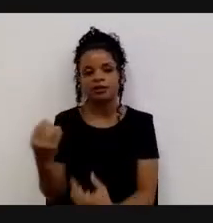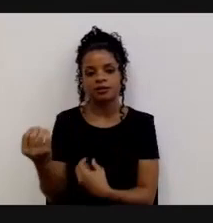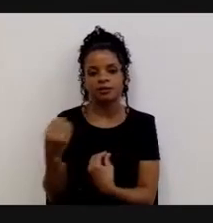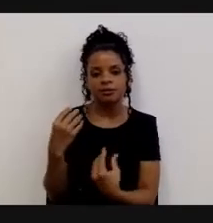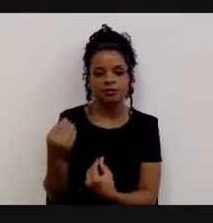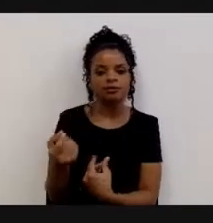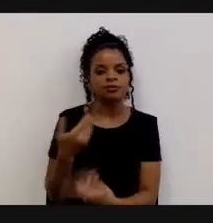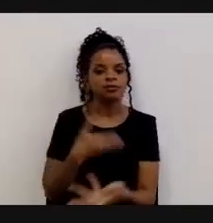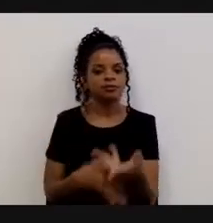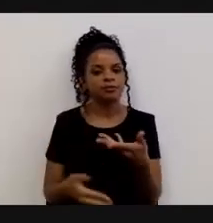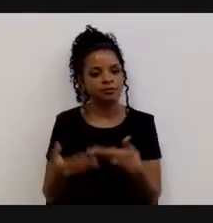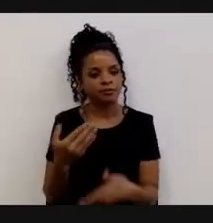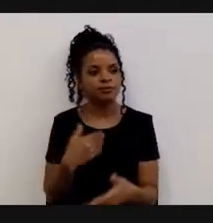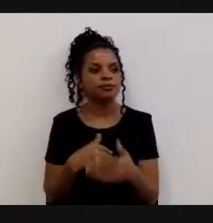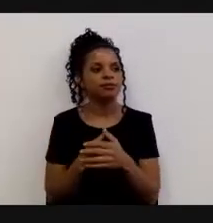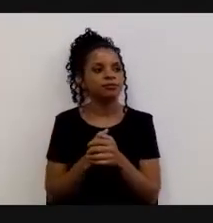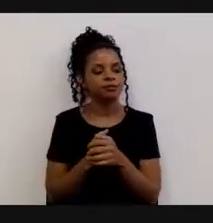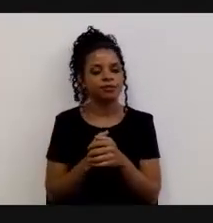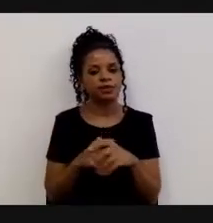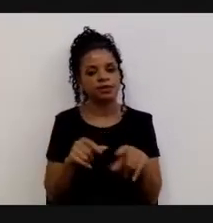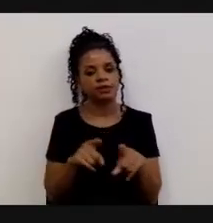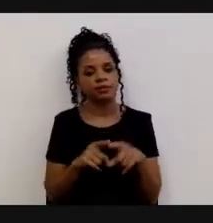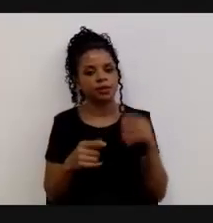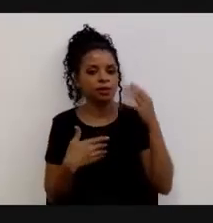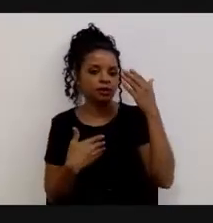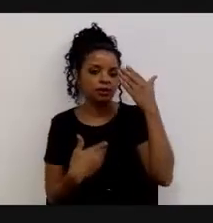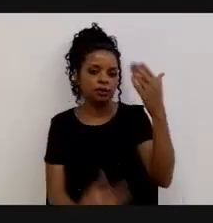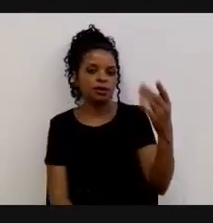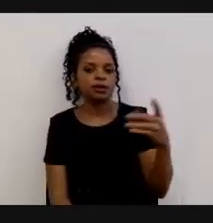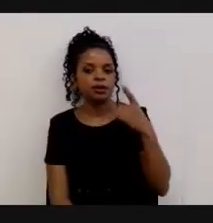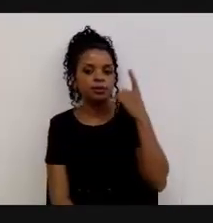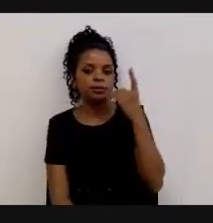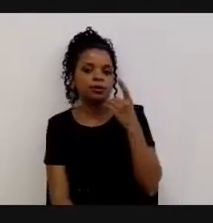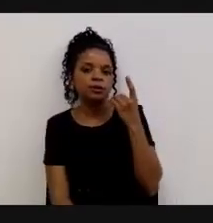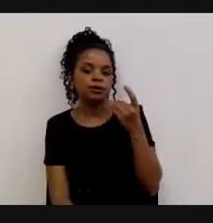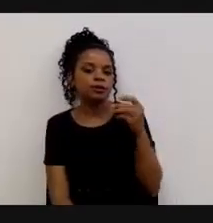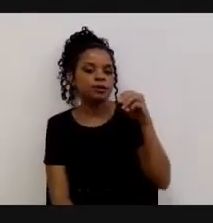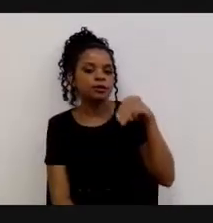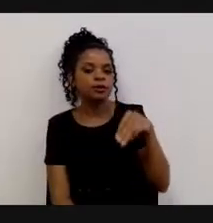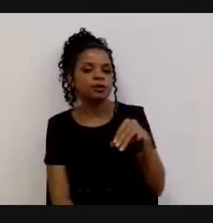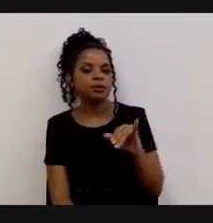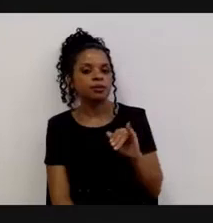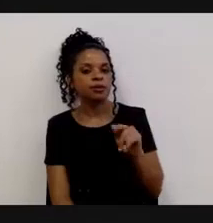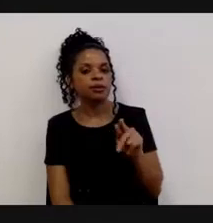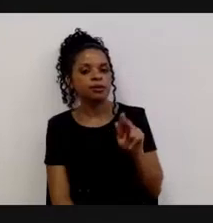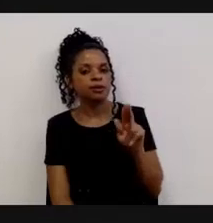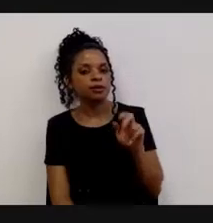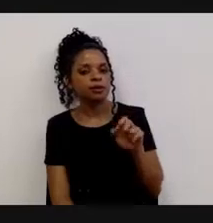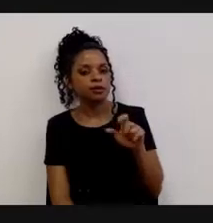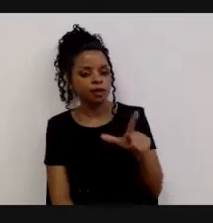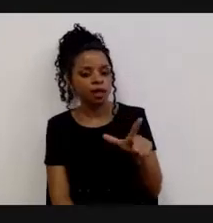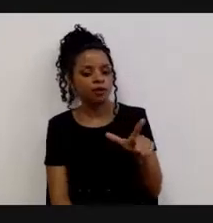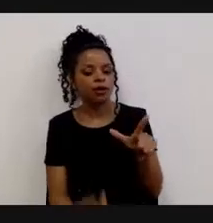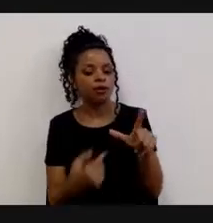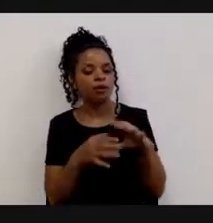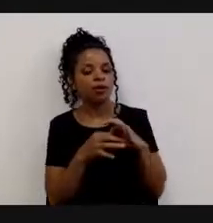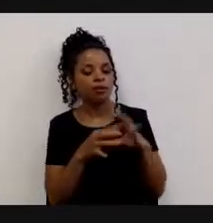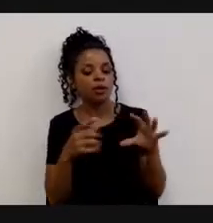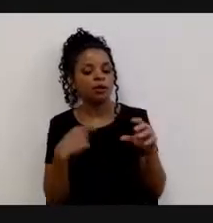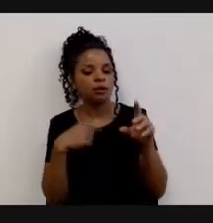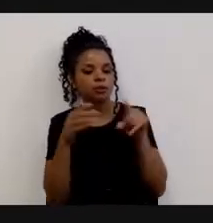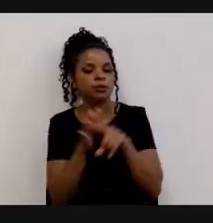específico. Meu agradecimento também ao deputado Miguel Lombardi, que me deu a oportunidade de exercer um tempo de pesquisa sobre esse